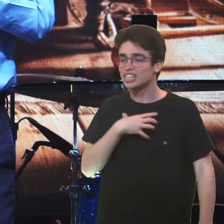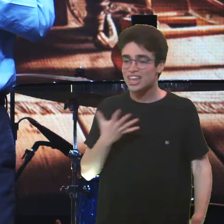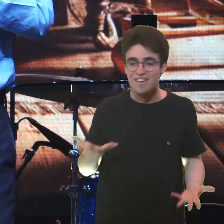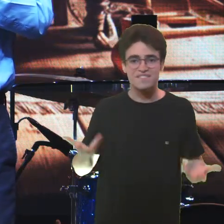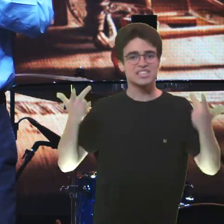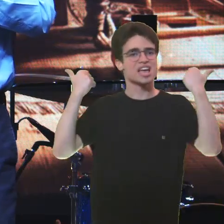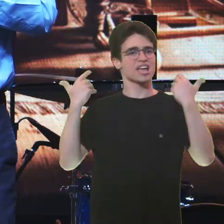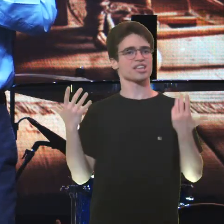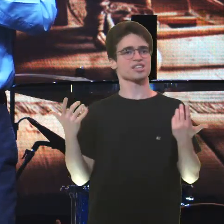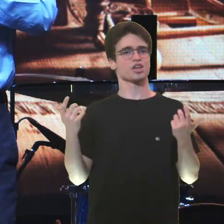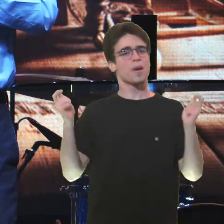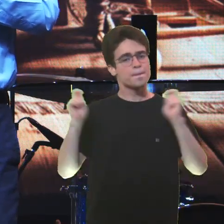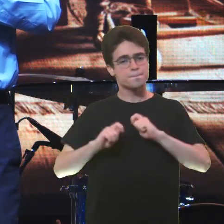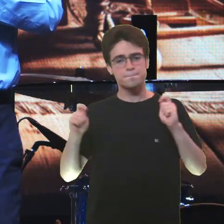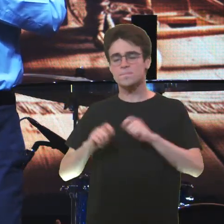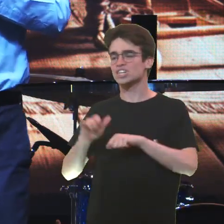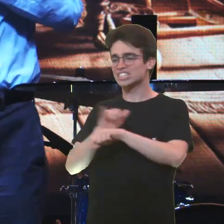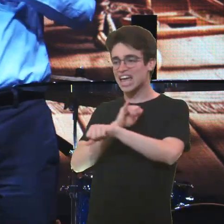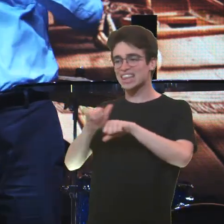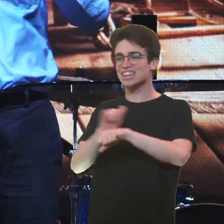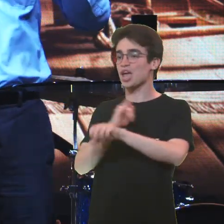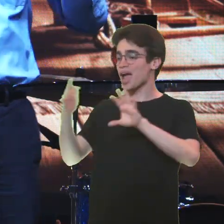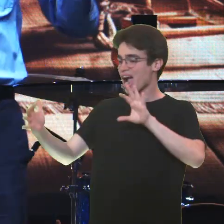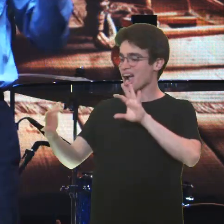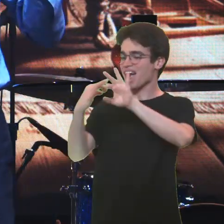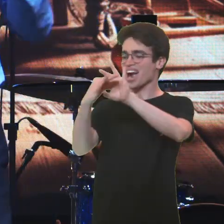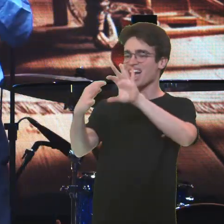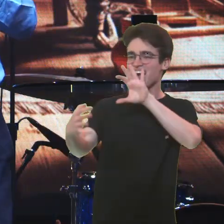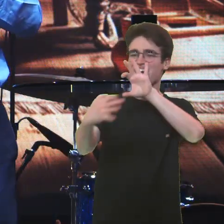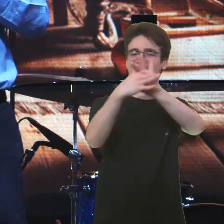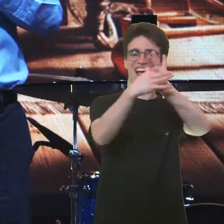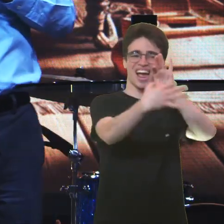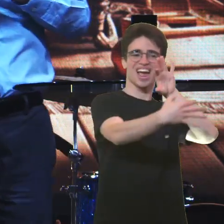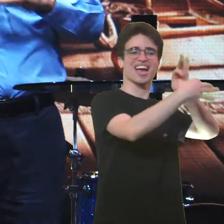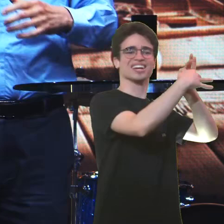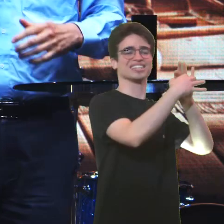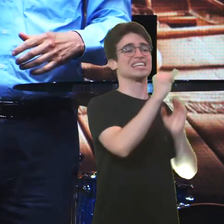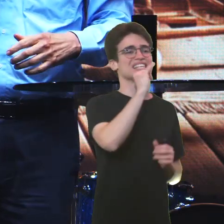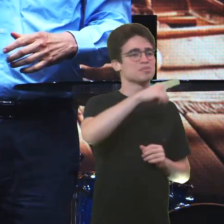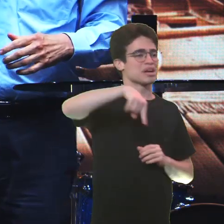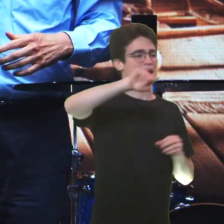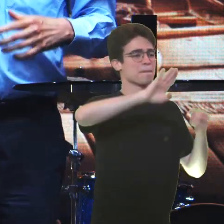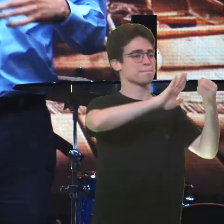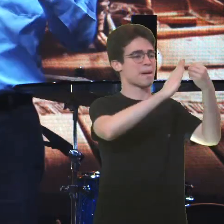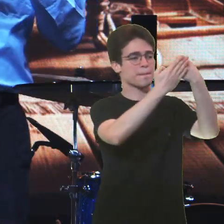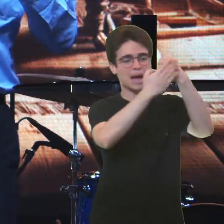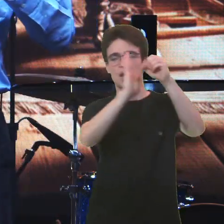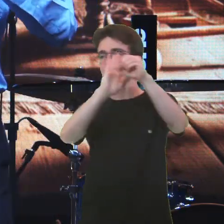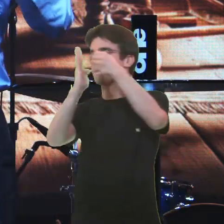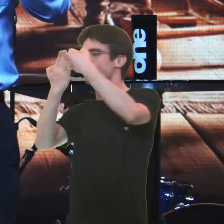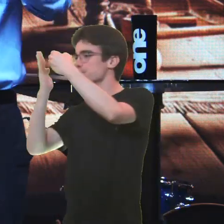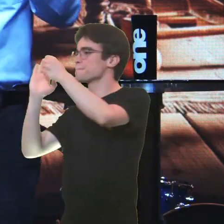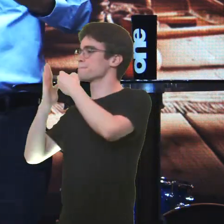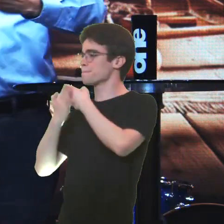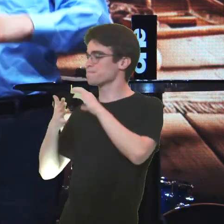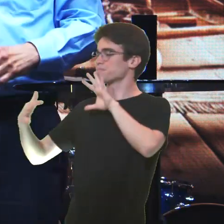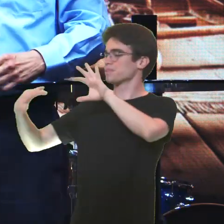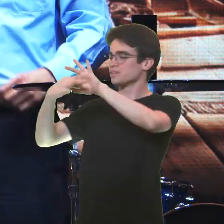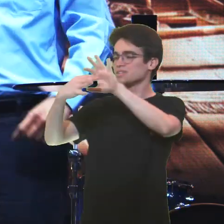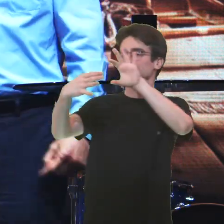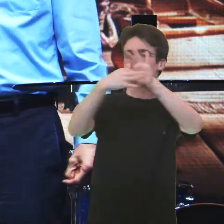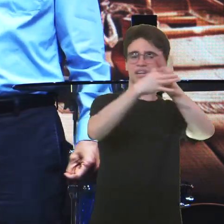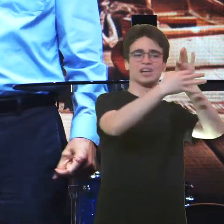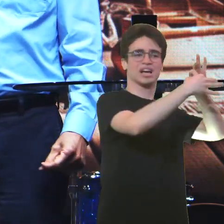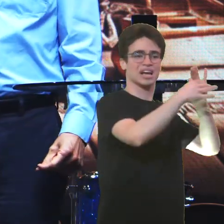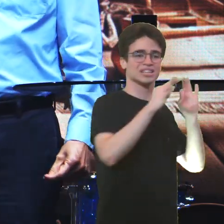ciudad. estabelecer laços com a cidade, De poder estar en los barrios. de poder estar nos bairros, De poder estar donde hay necesidad.